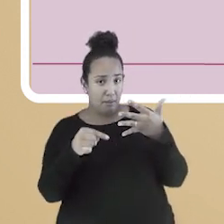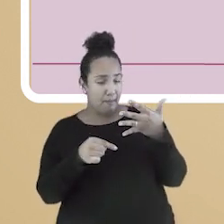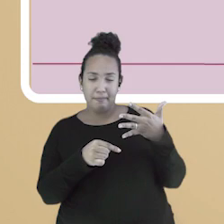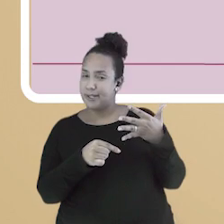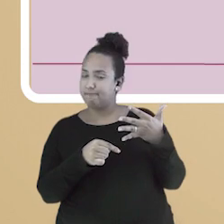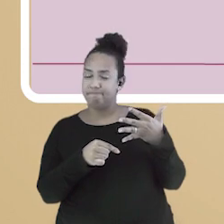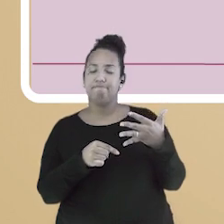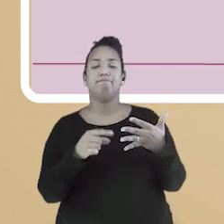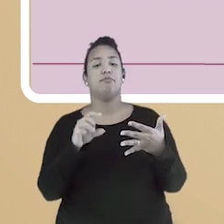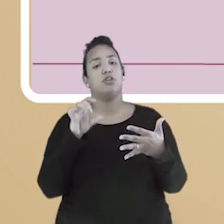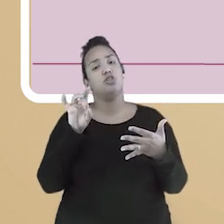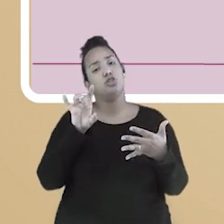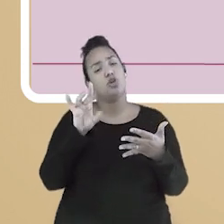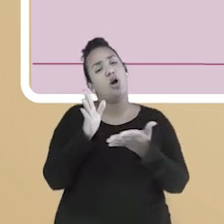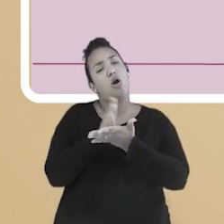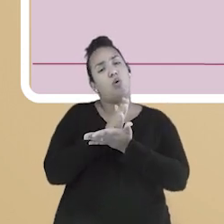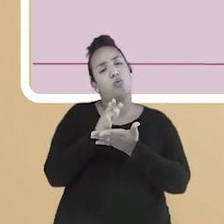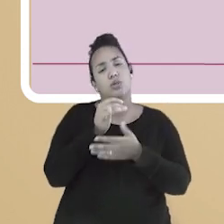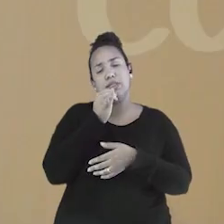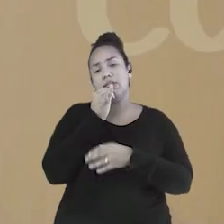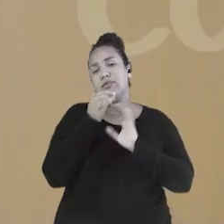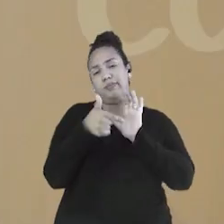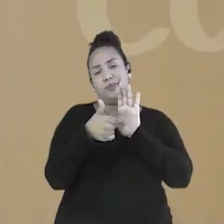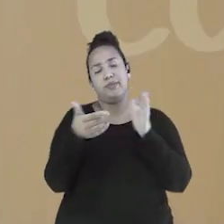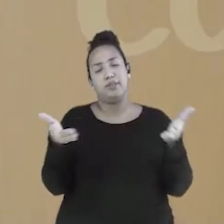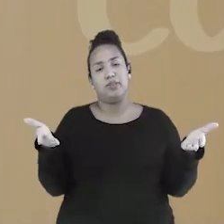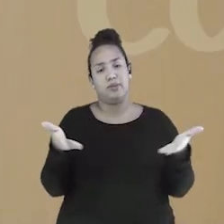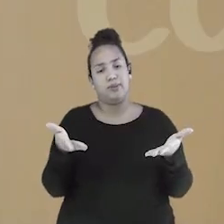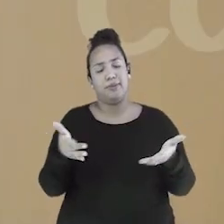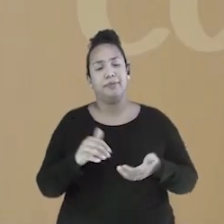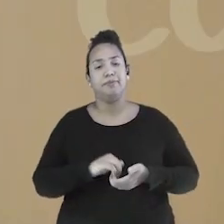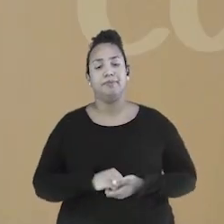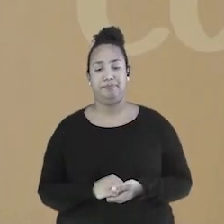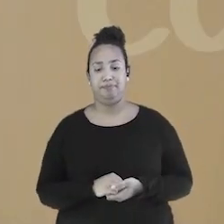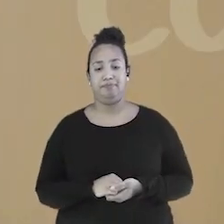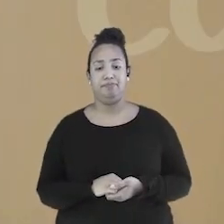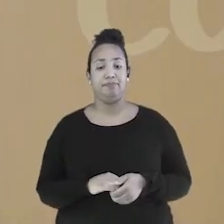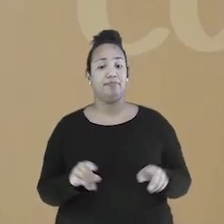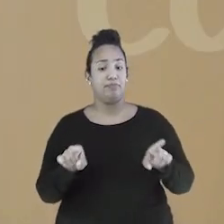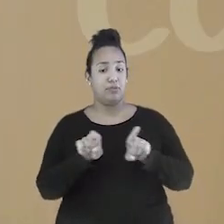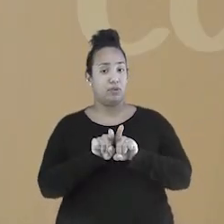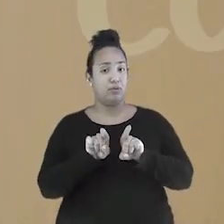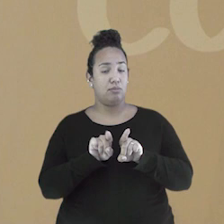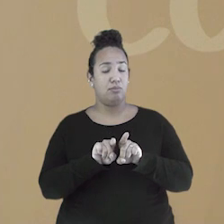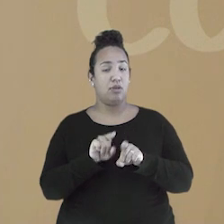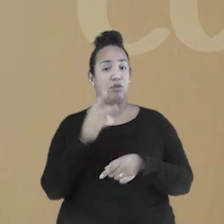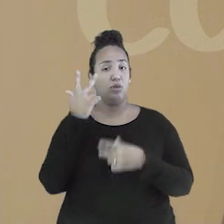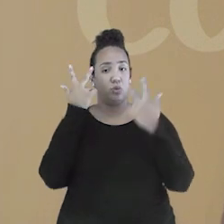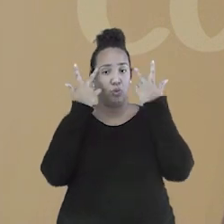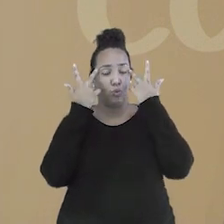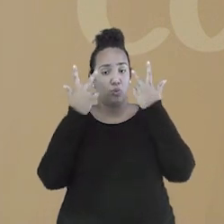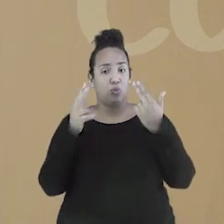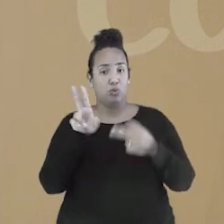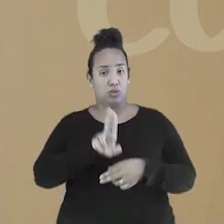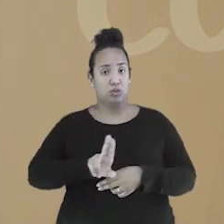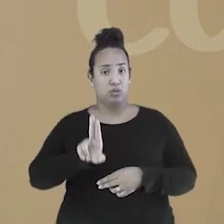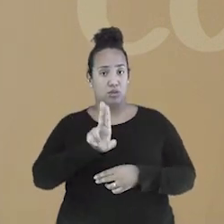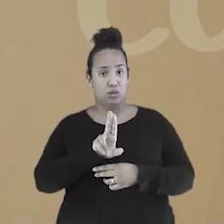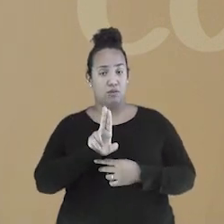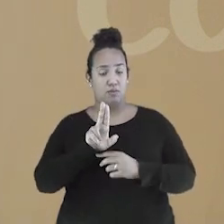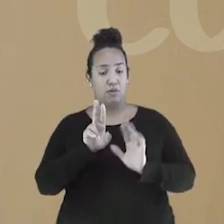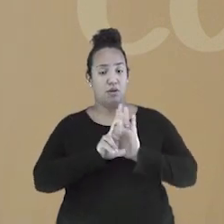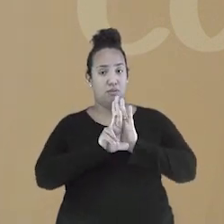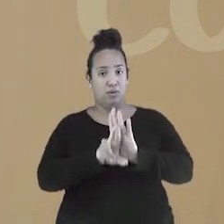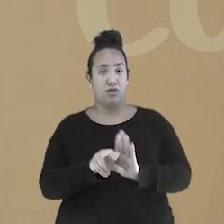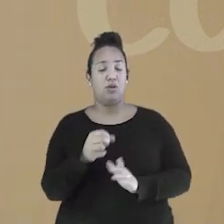Aqui citamos alguns exemplos. Uma forma comum de representar os números é usando a reta numérica.